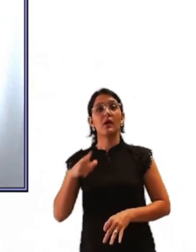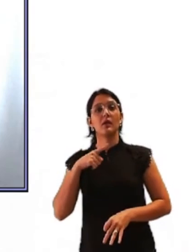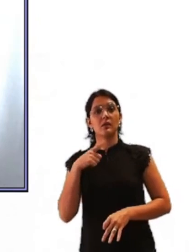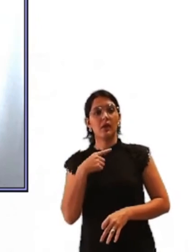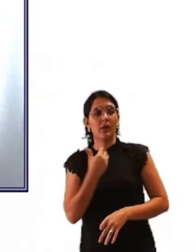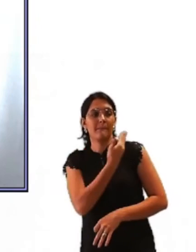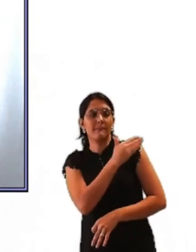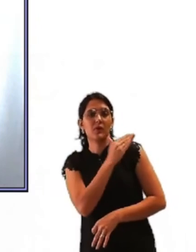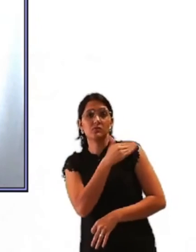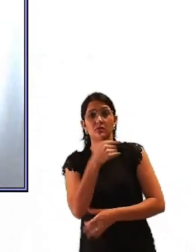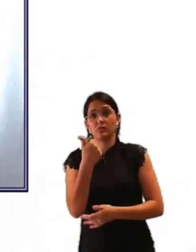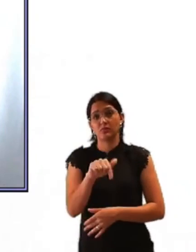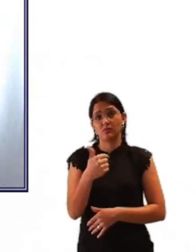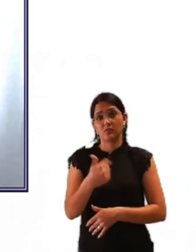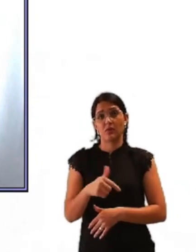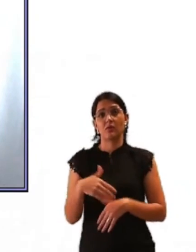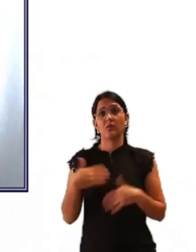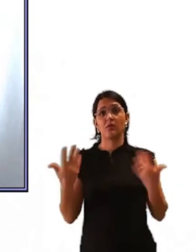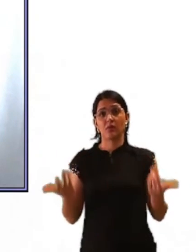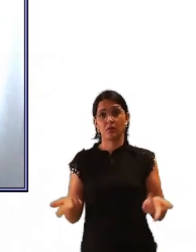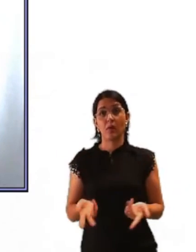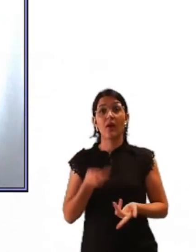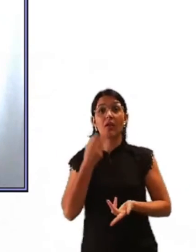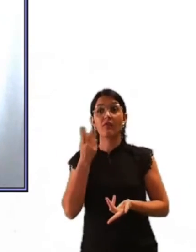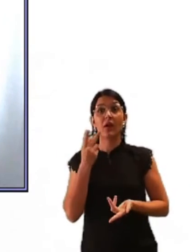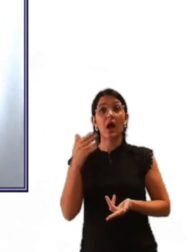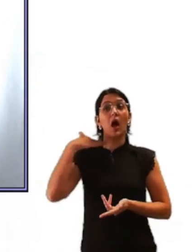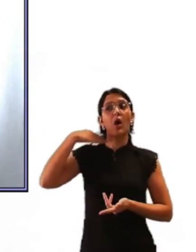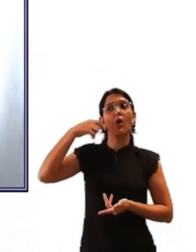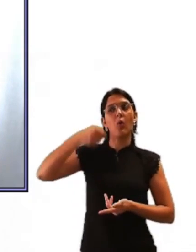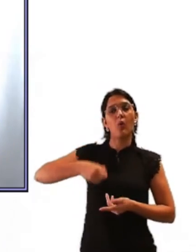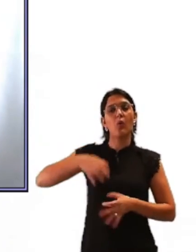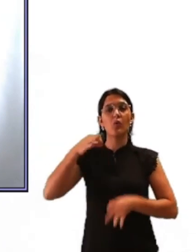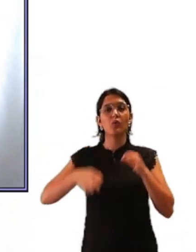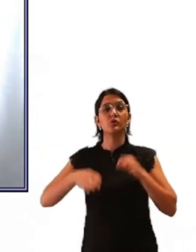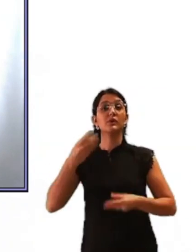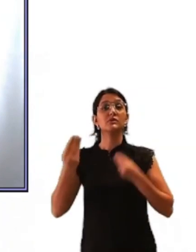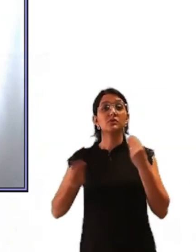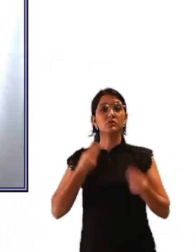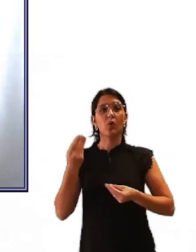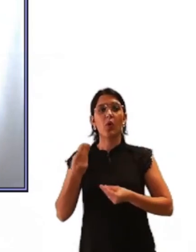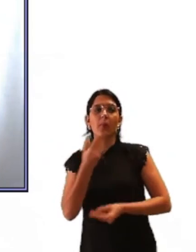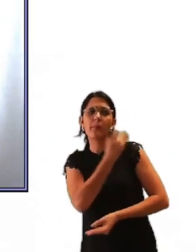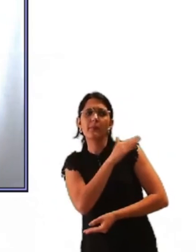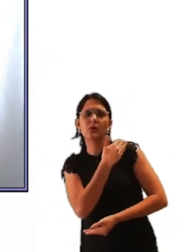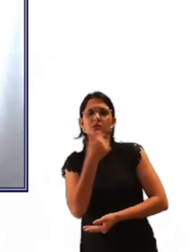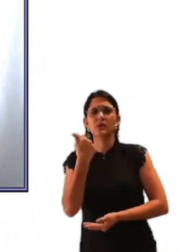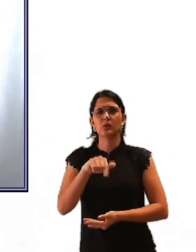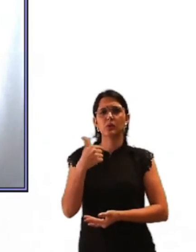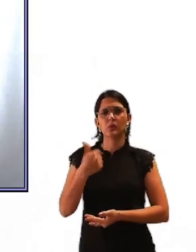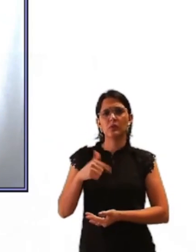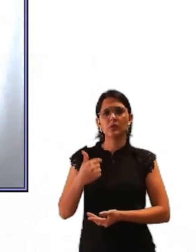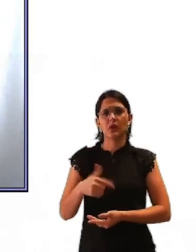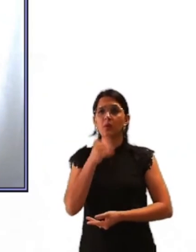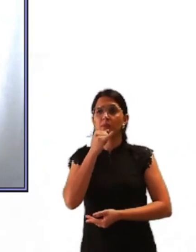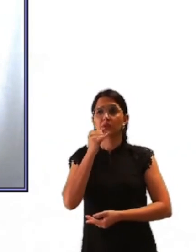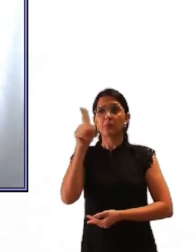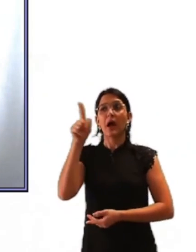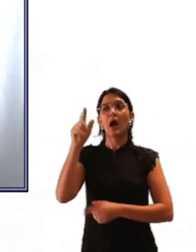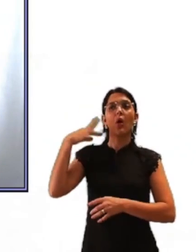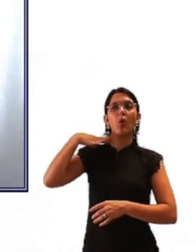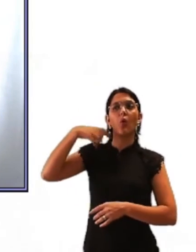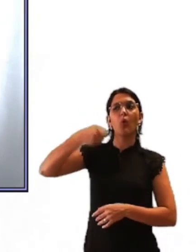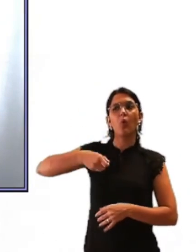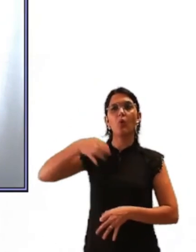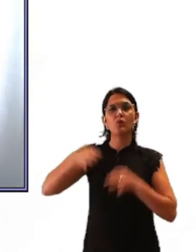falar da figura do juiz neutro, ele vai falar do juiz imparcial, que são aquelas situações pontuais, ah, o juiz é amigo, o juiz é inimigo,